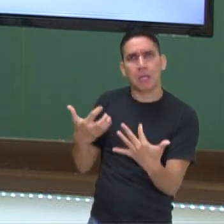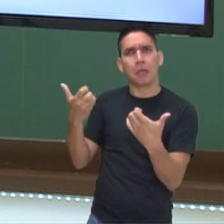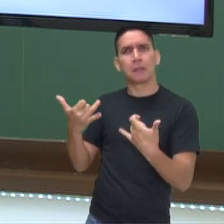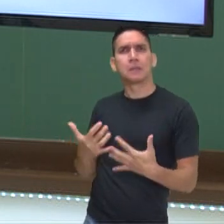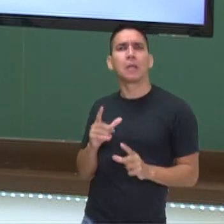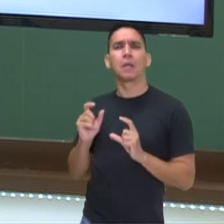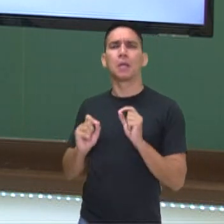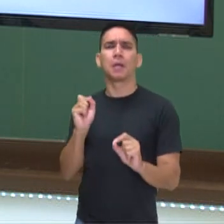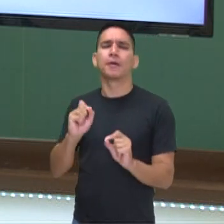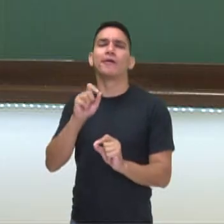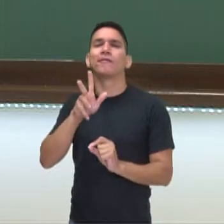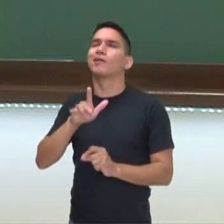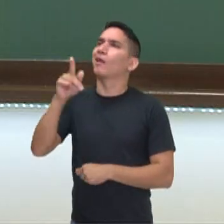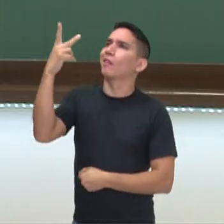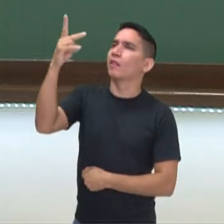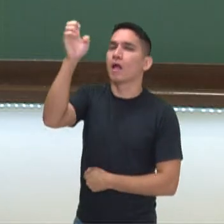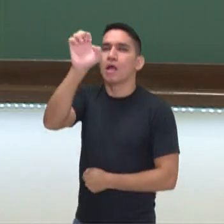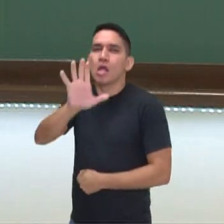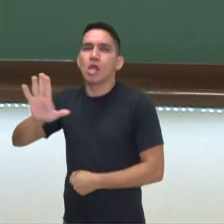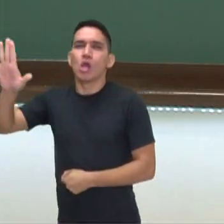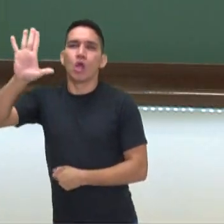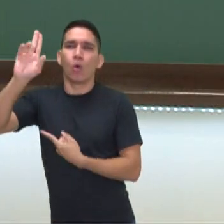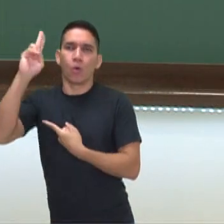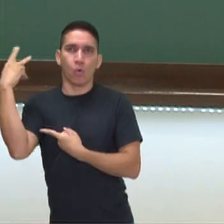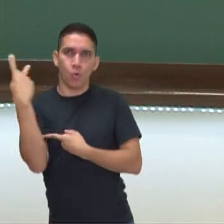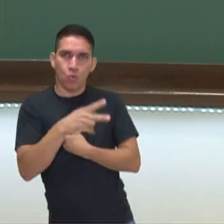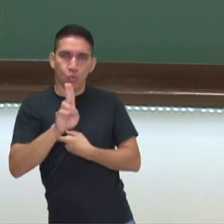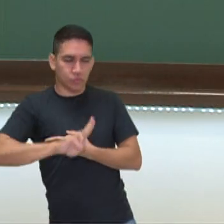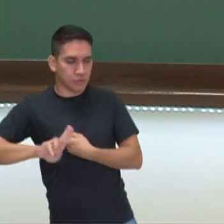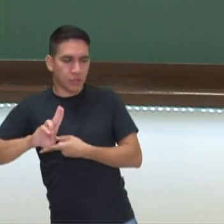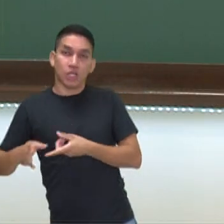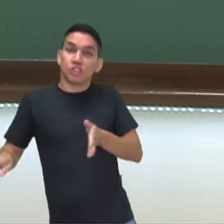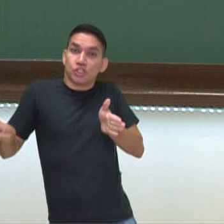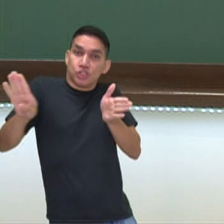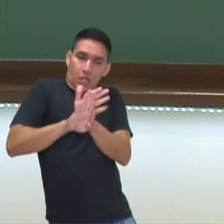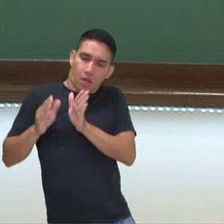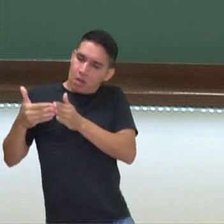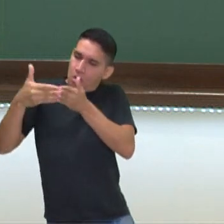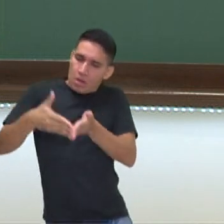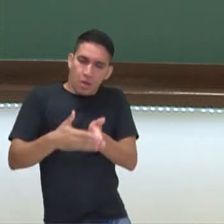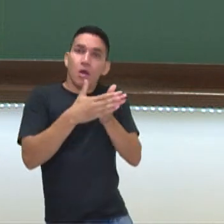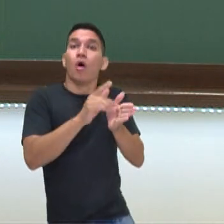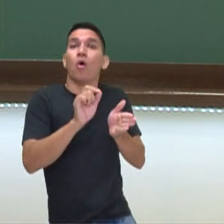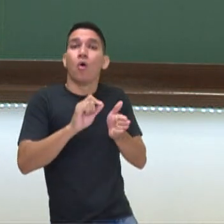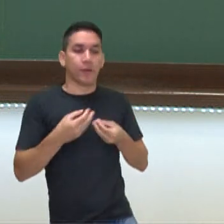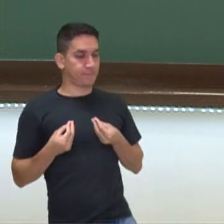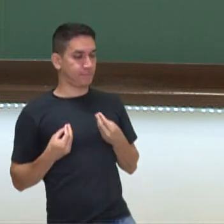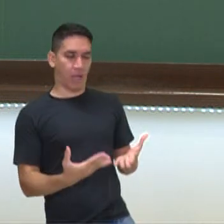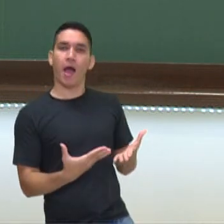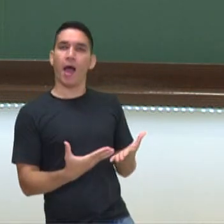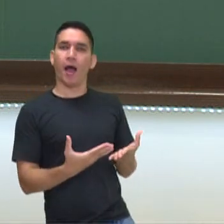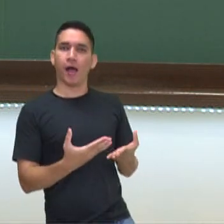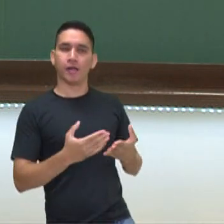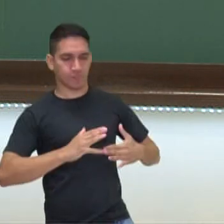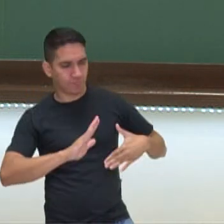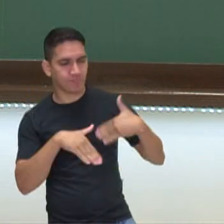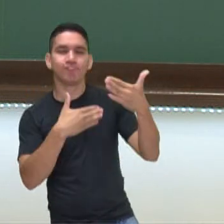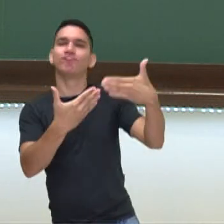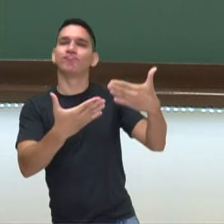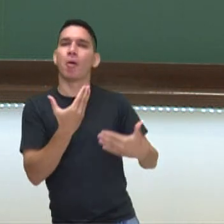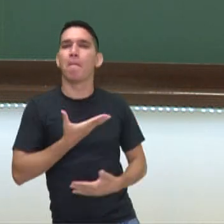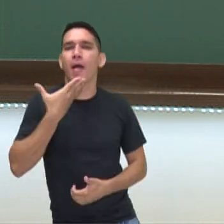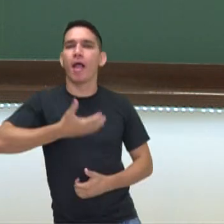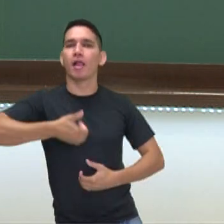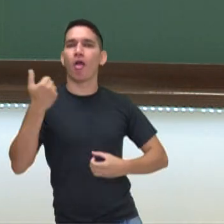que era a justificativa que os europeus usaram quando eles vieram para a América, né? De trazer a civilização. Então eles enxergavam